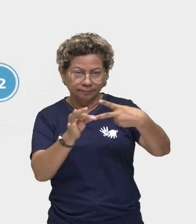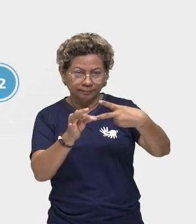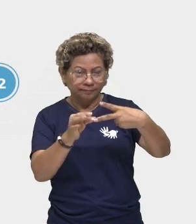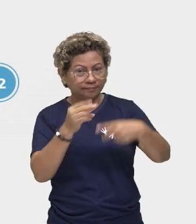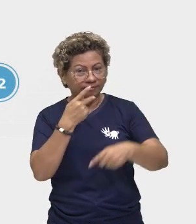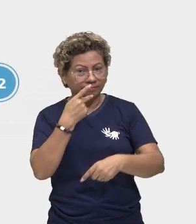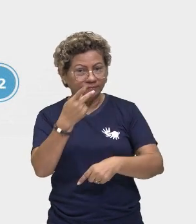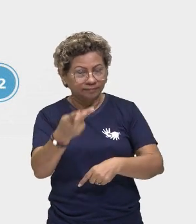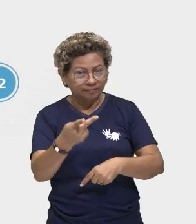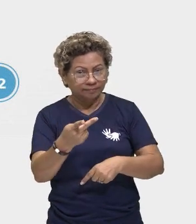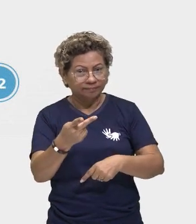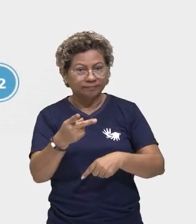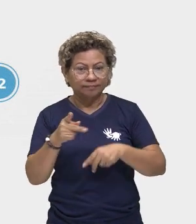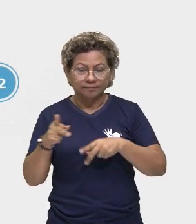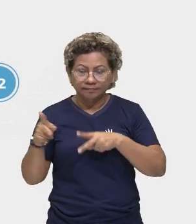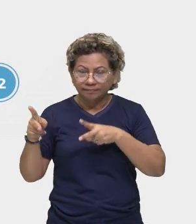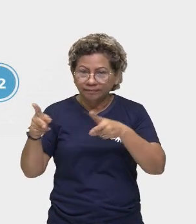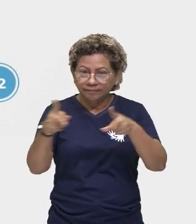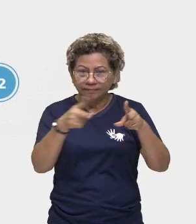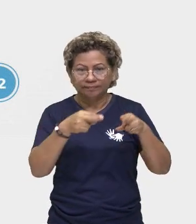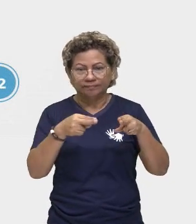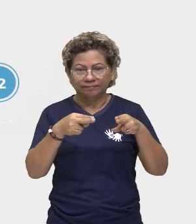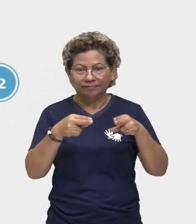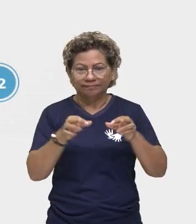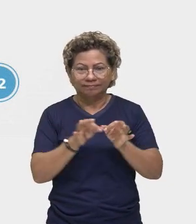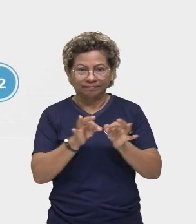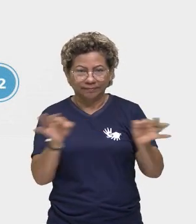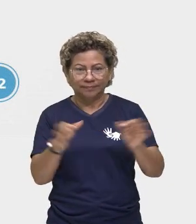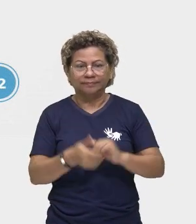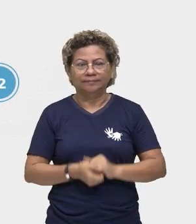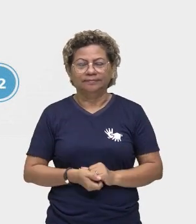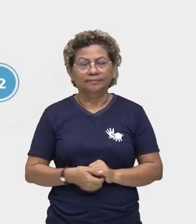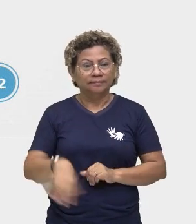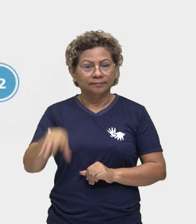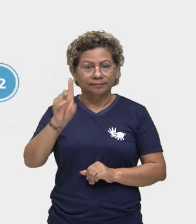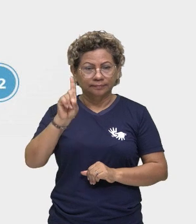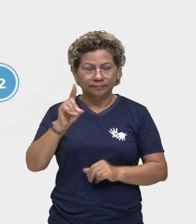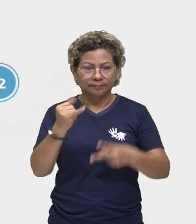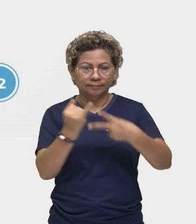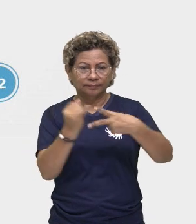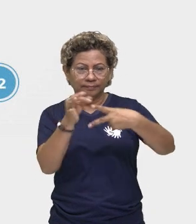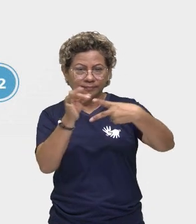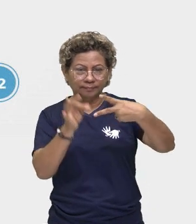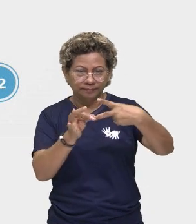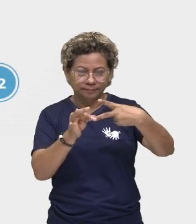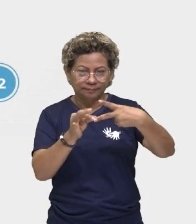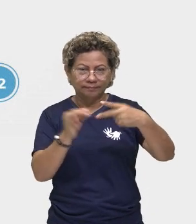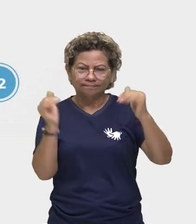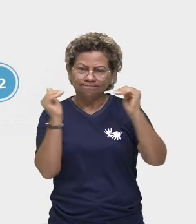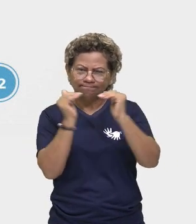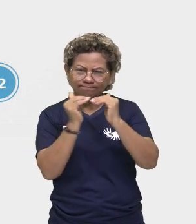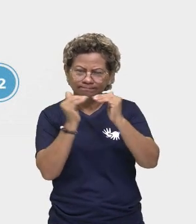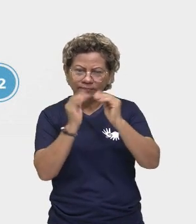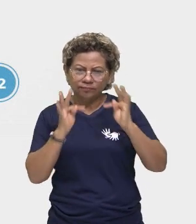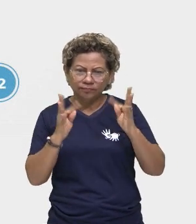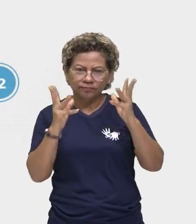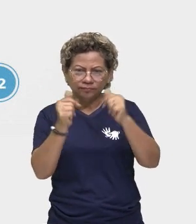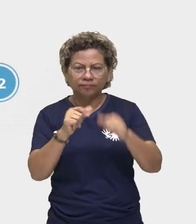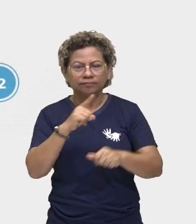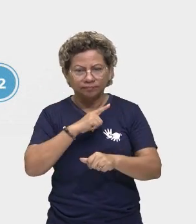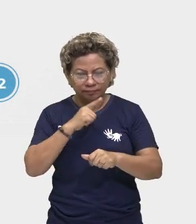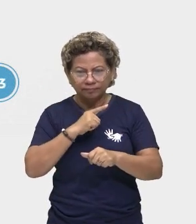ângulos possuem a mesma medida. Letra D. Um polígono é chamado de regular quando todos os seus lados possuem a mesma